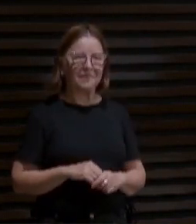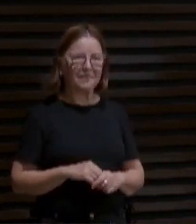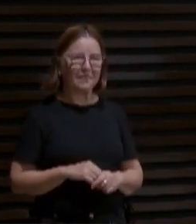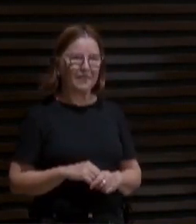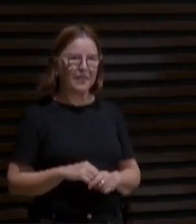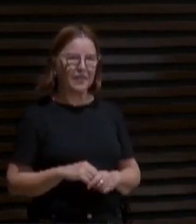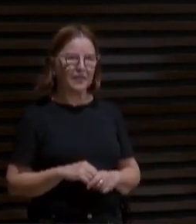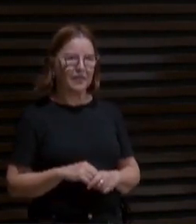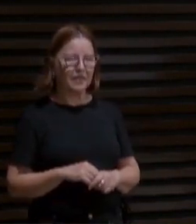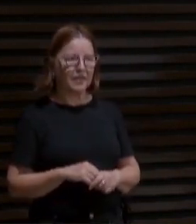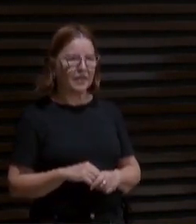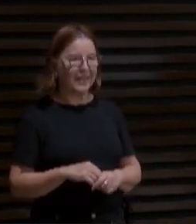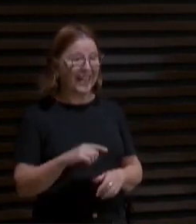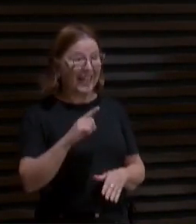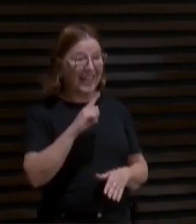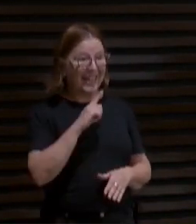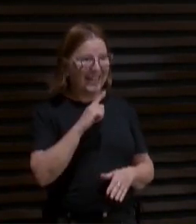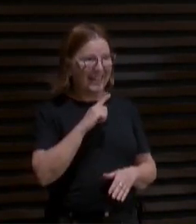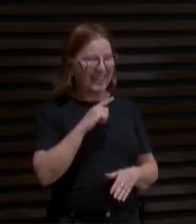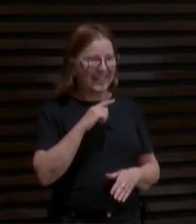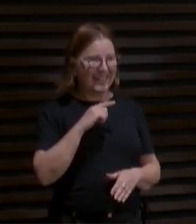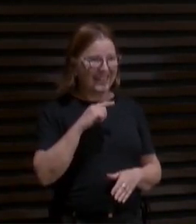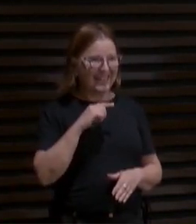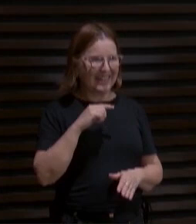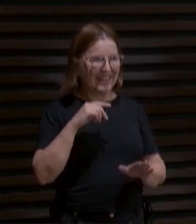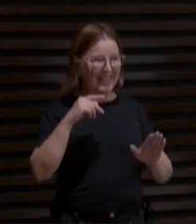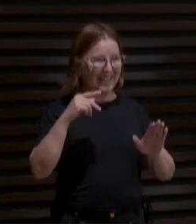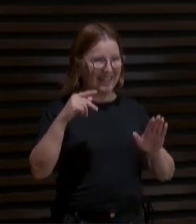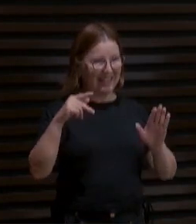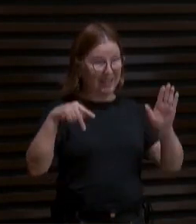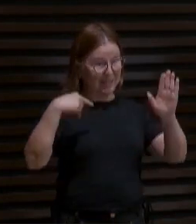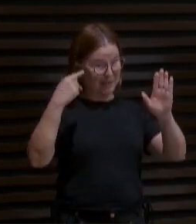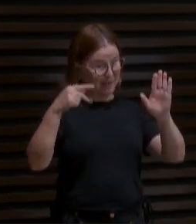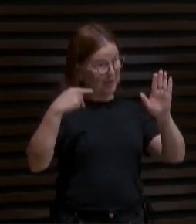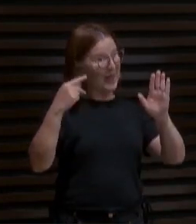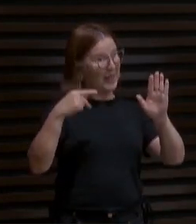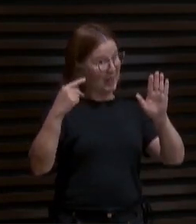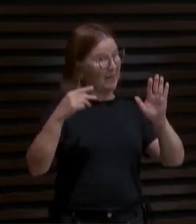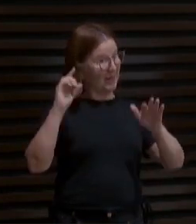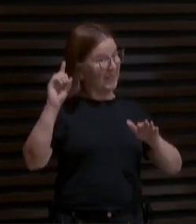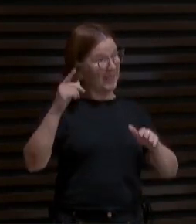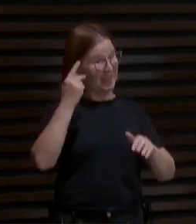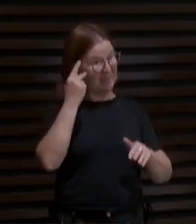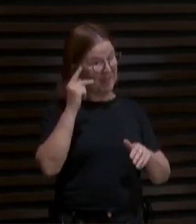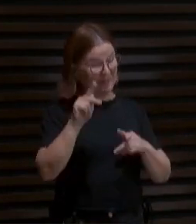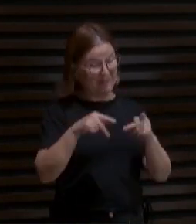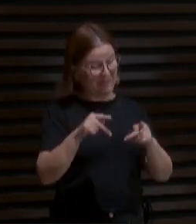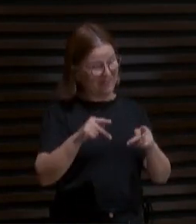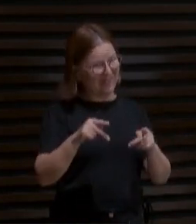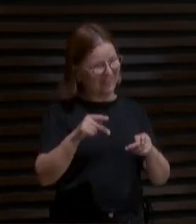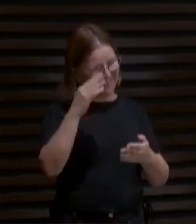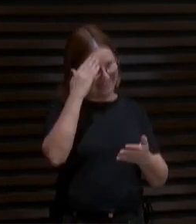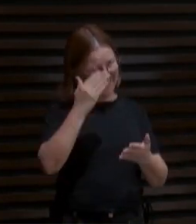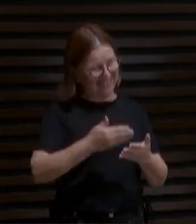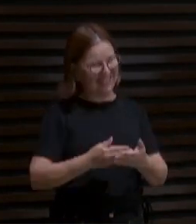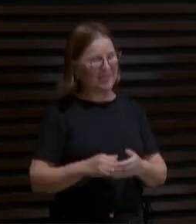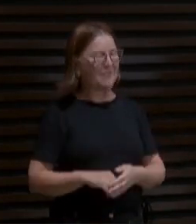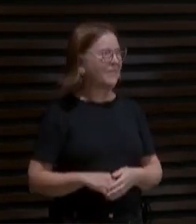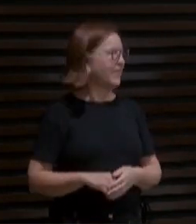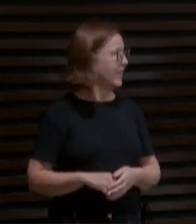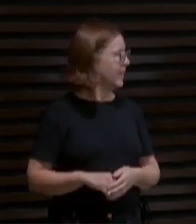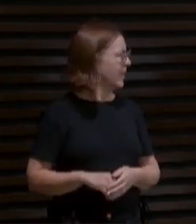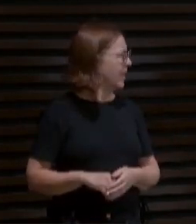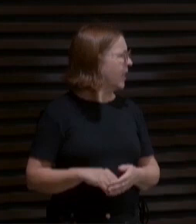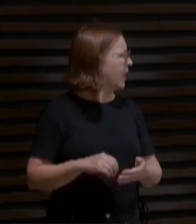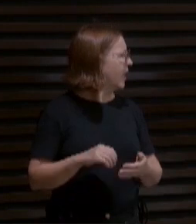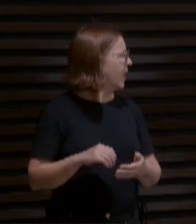Que tem as promessas para o povo, para a igreja, para casa, mas eu fico aqui. Mas eu só quero voltar um pouquinho no texto. Voltando